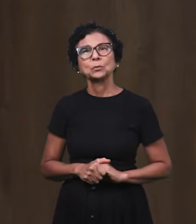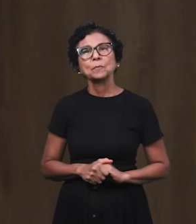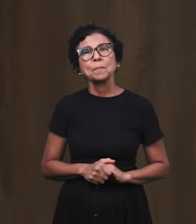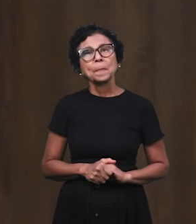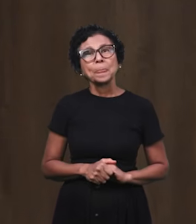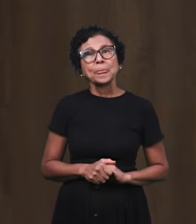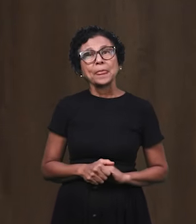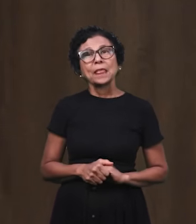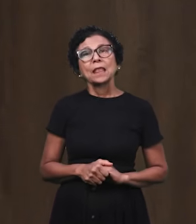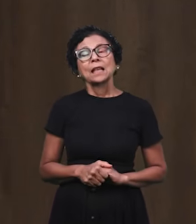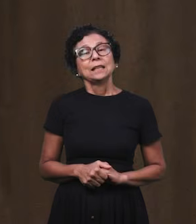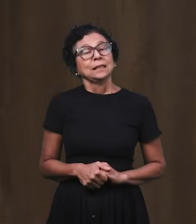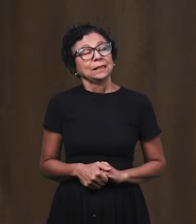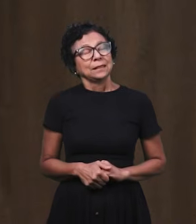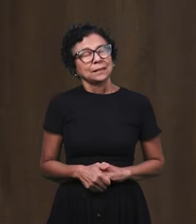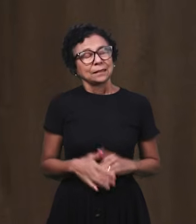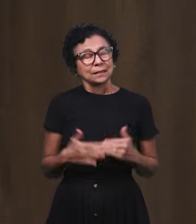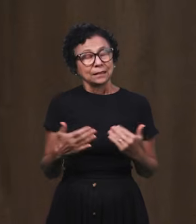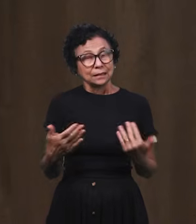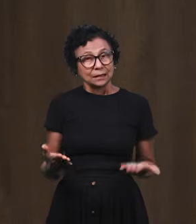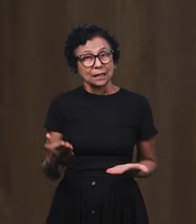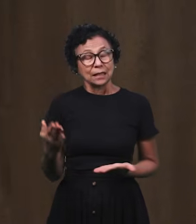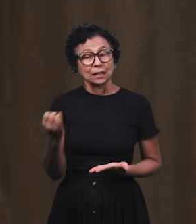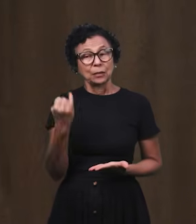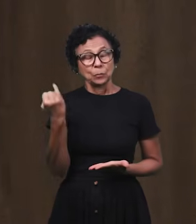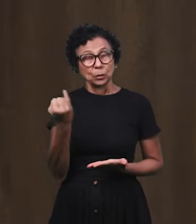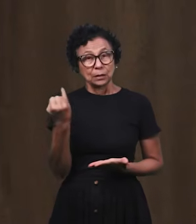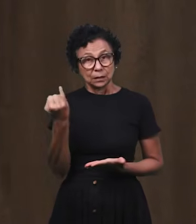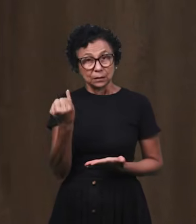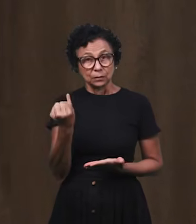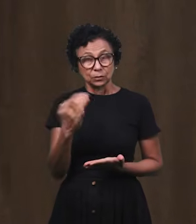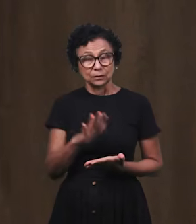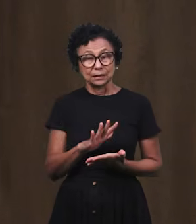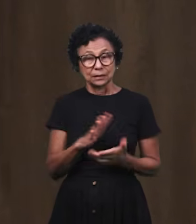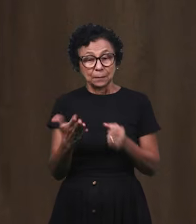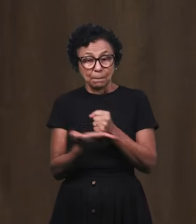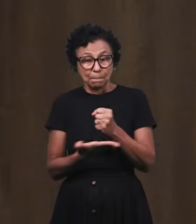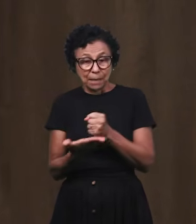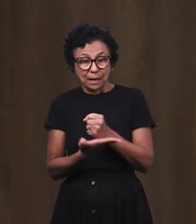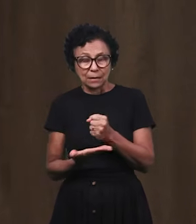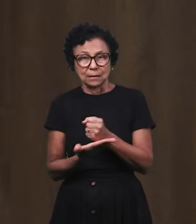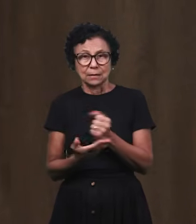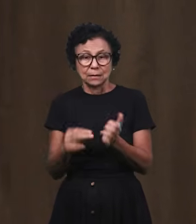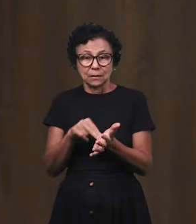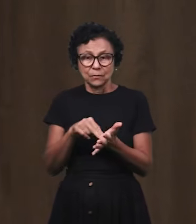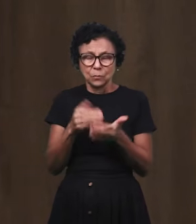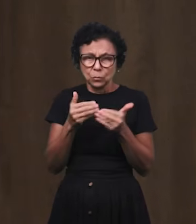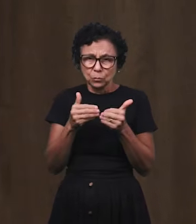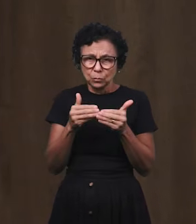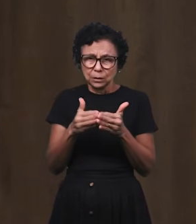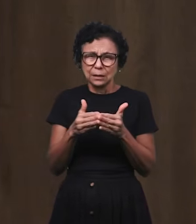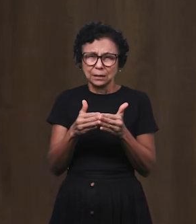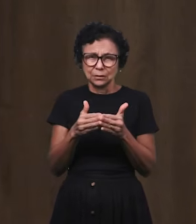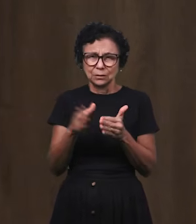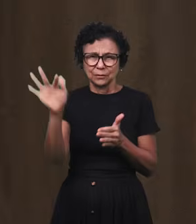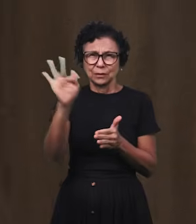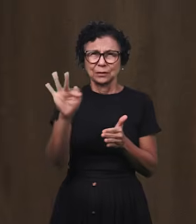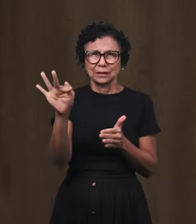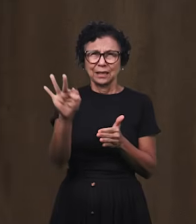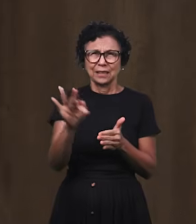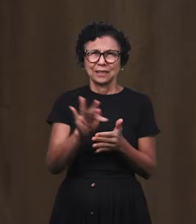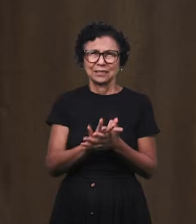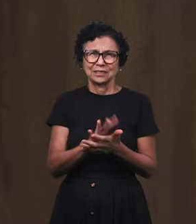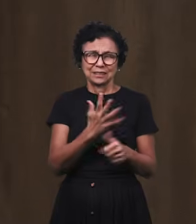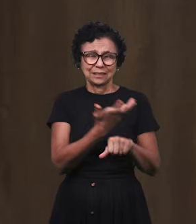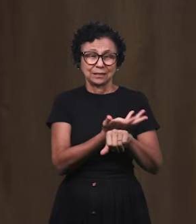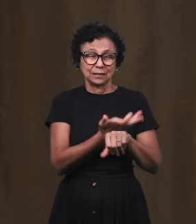base sólida. E isso começa no início da faculdade. Aquelas matérias mais, assim, que eu penso, né, as mais chatinhas, né, que é muita história, você quer logo